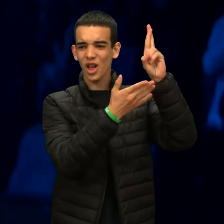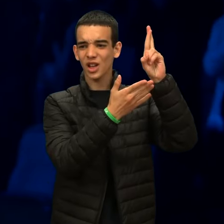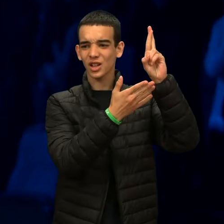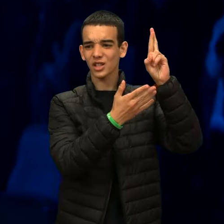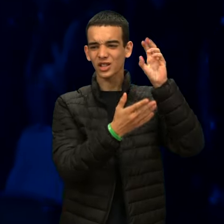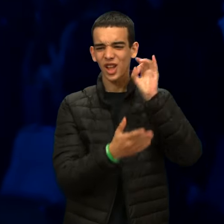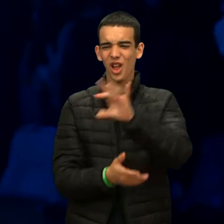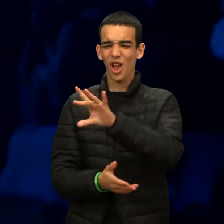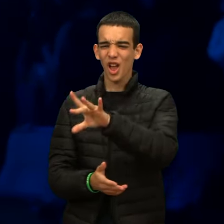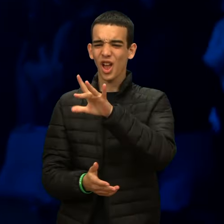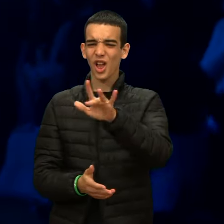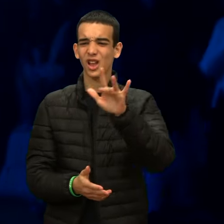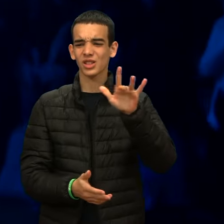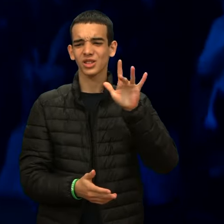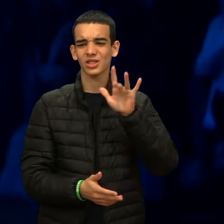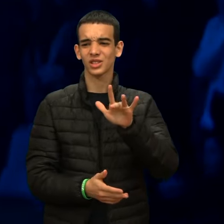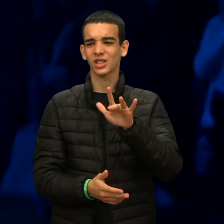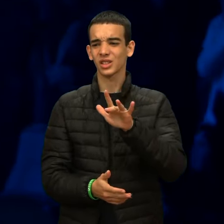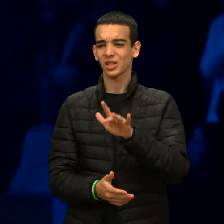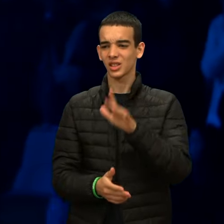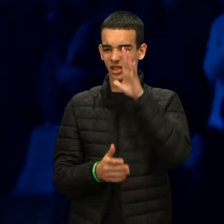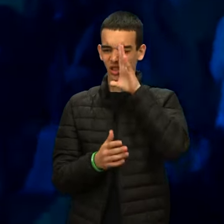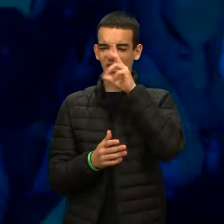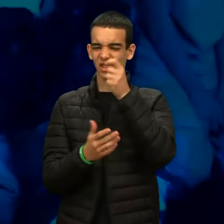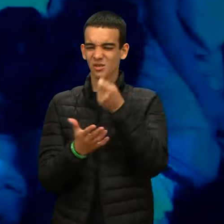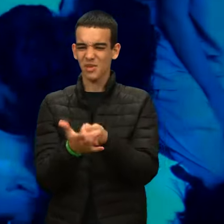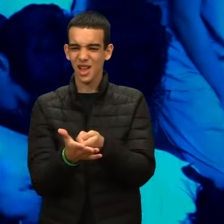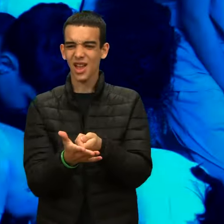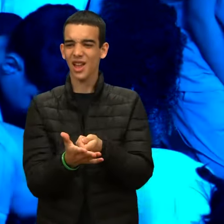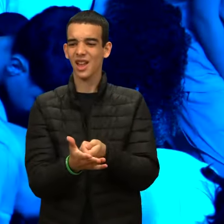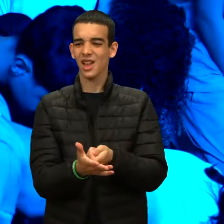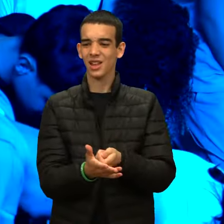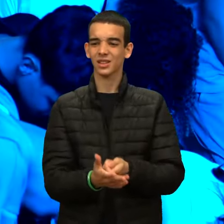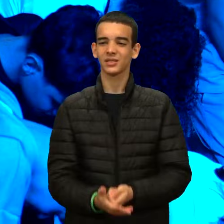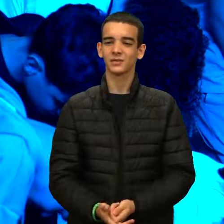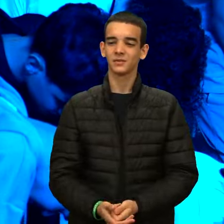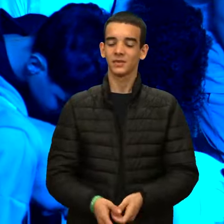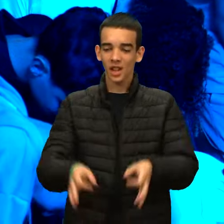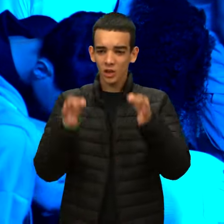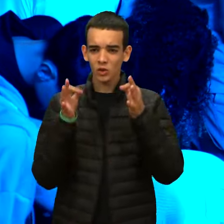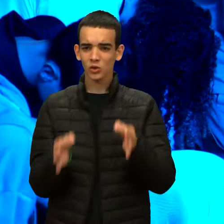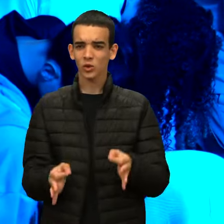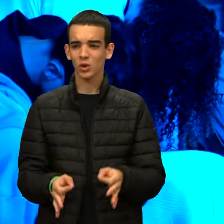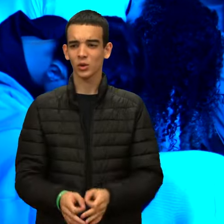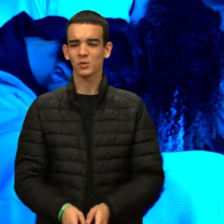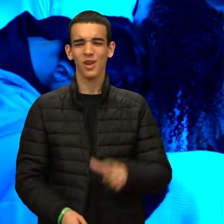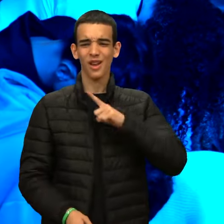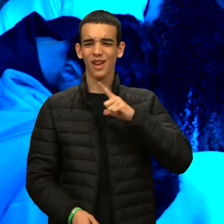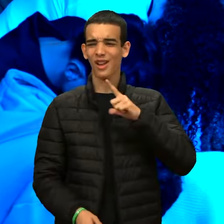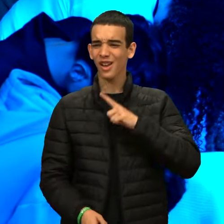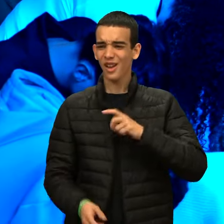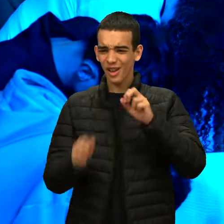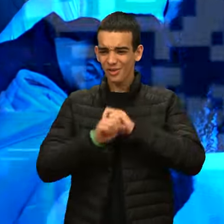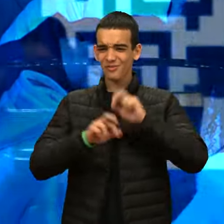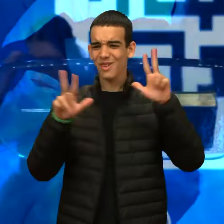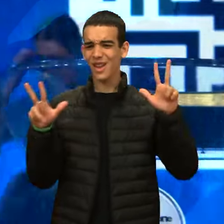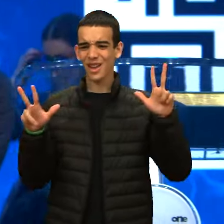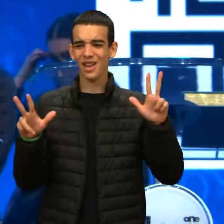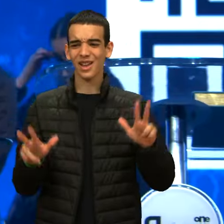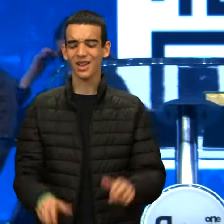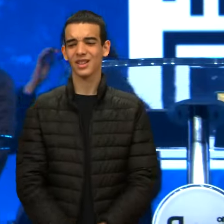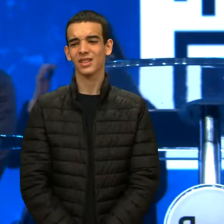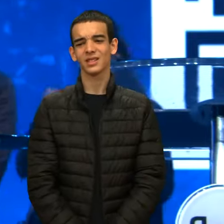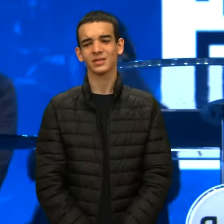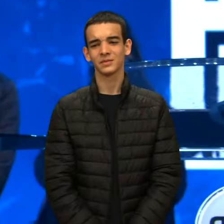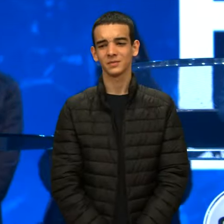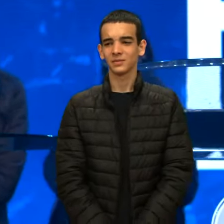por integridade, que essa decisão faça diferença. Mas também não se prende ao seu lugar. Às vezes